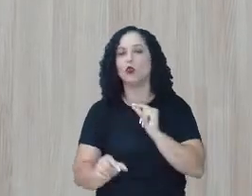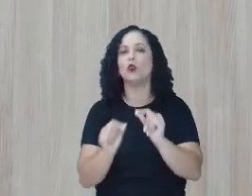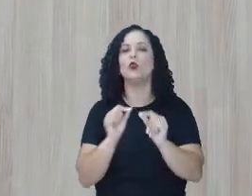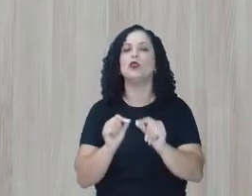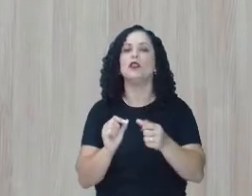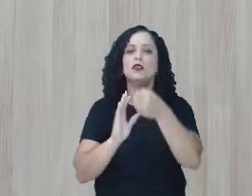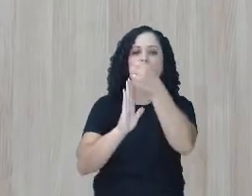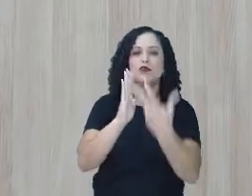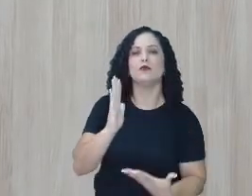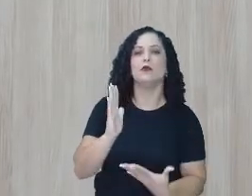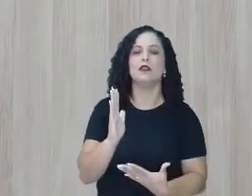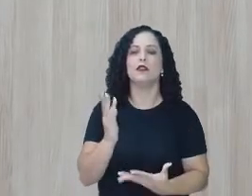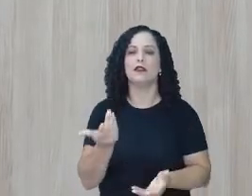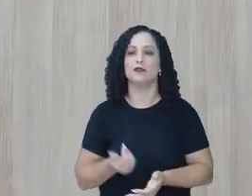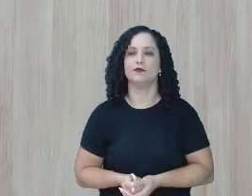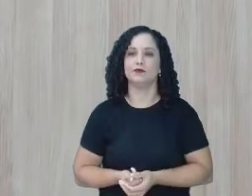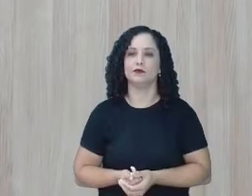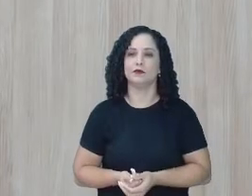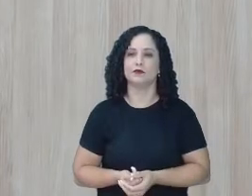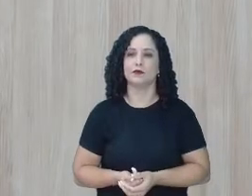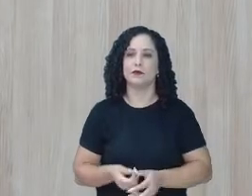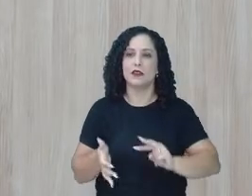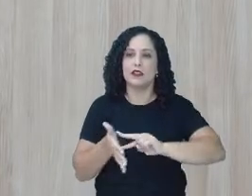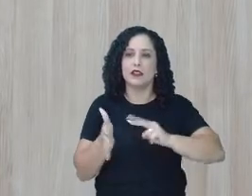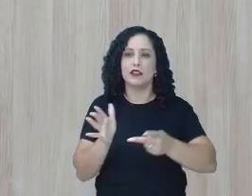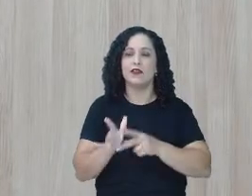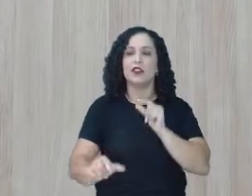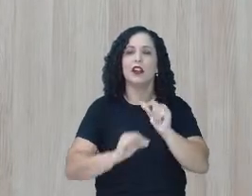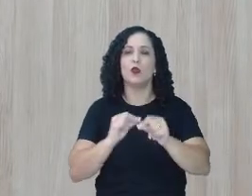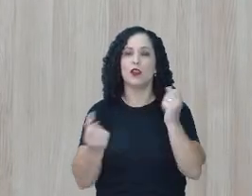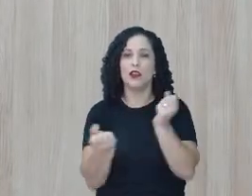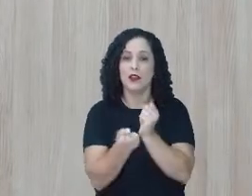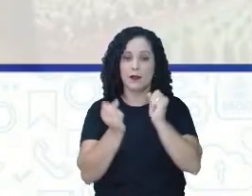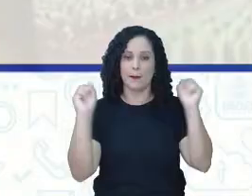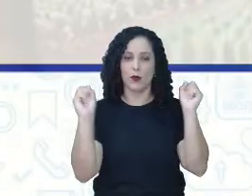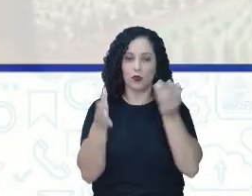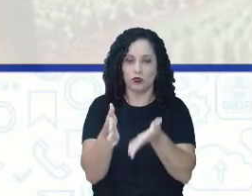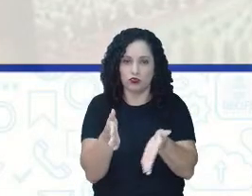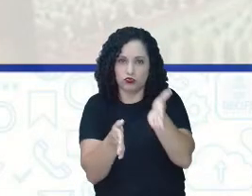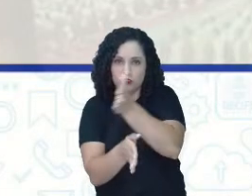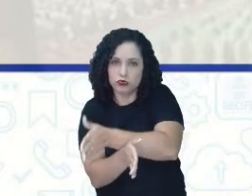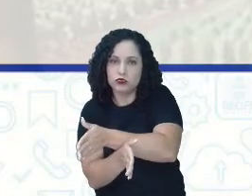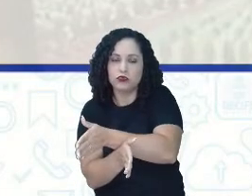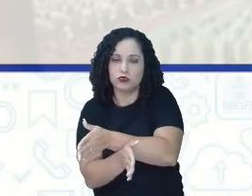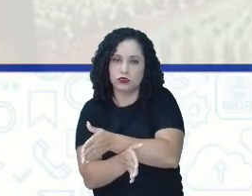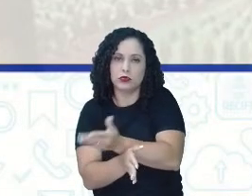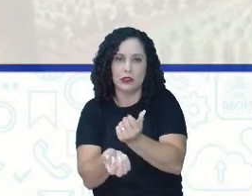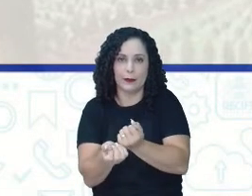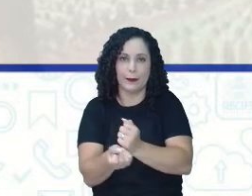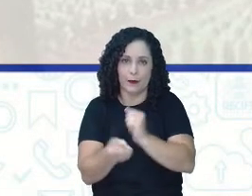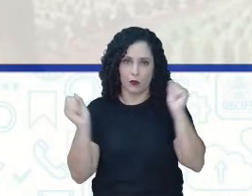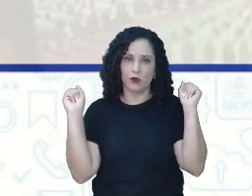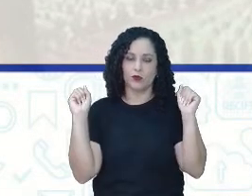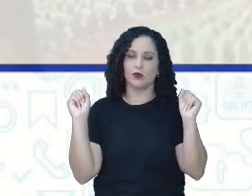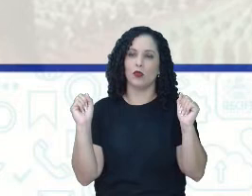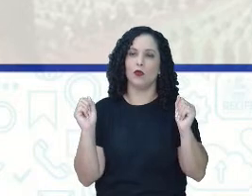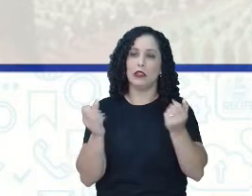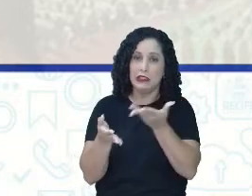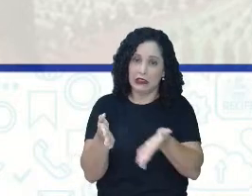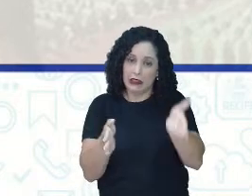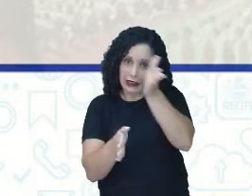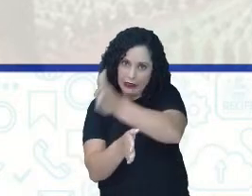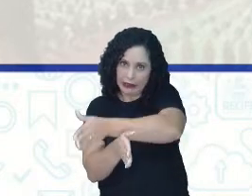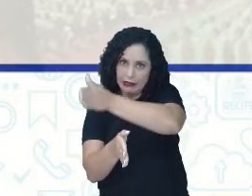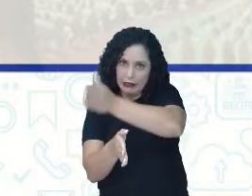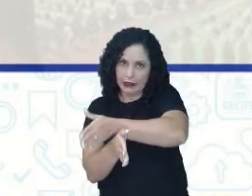forma simples o seguinte, ó, nos referimos à pós-abolição pensando tanto no período posterior à